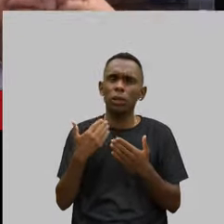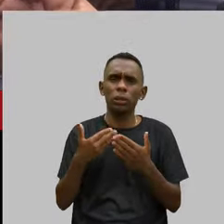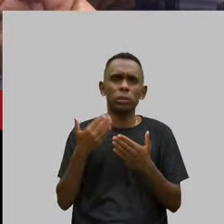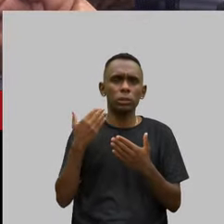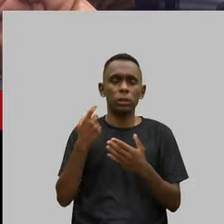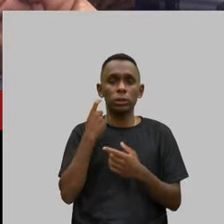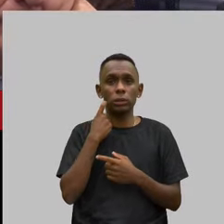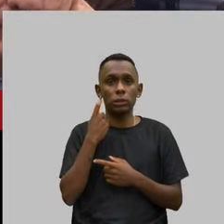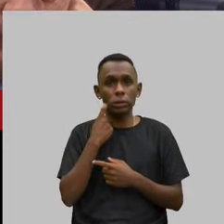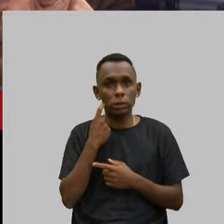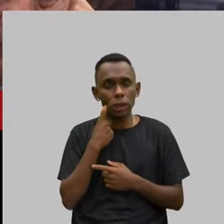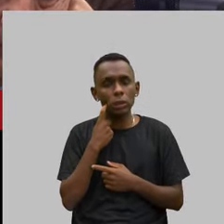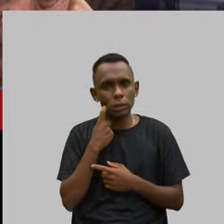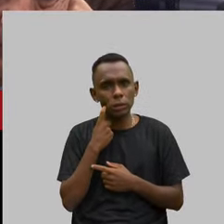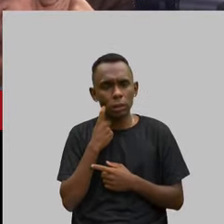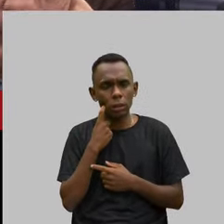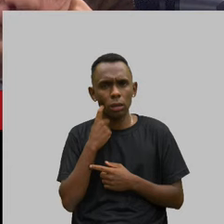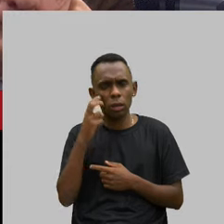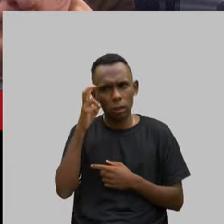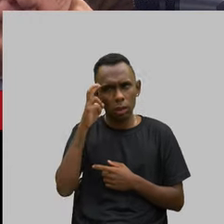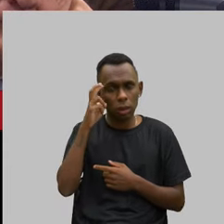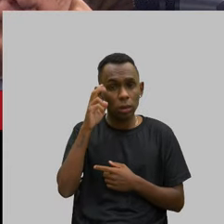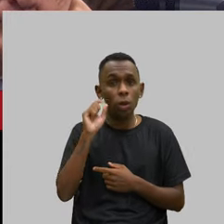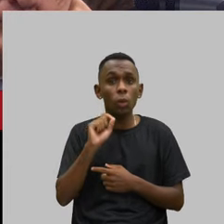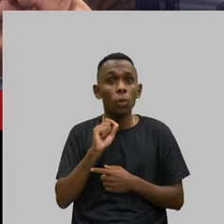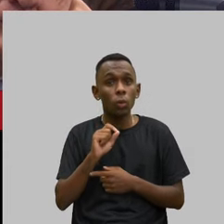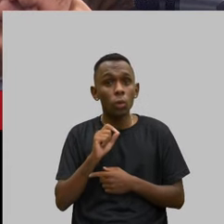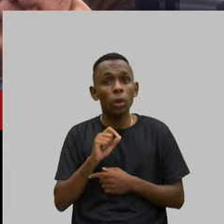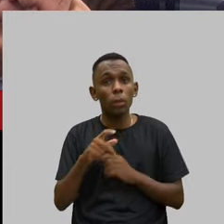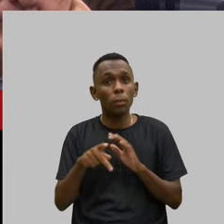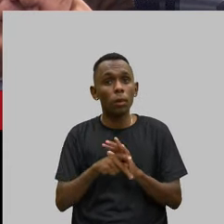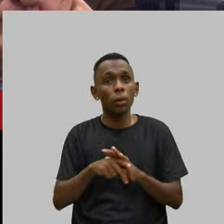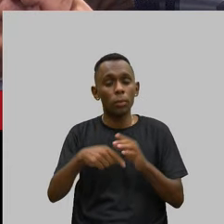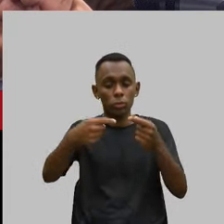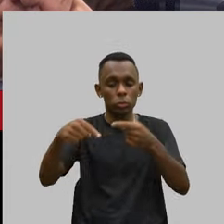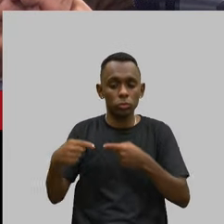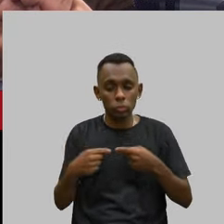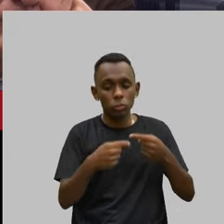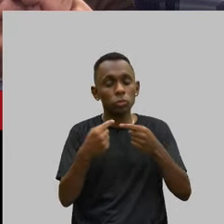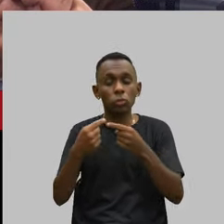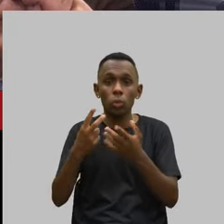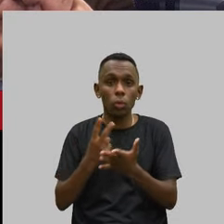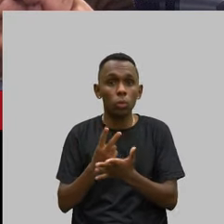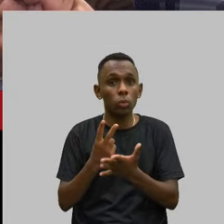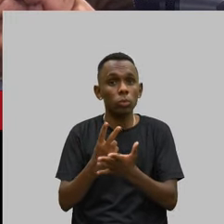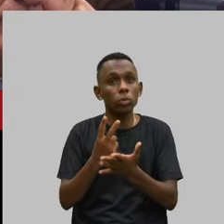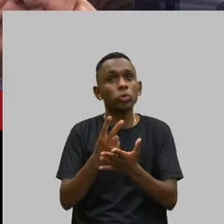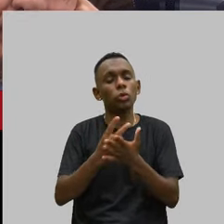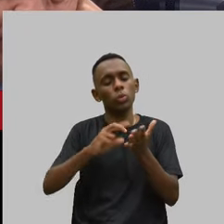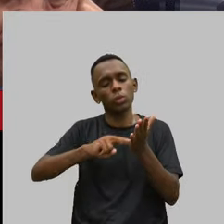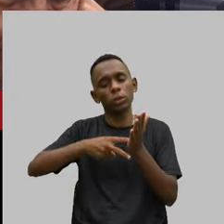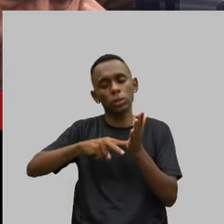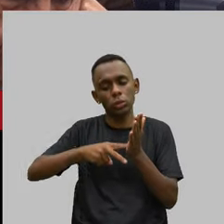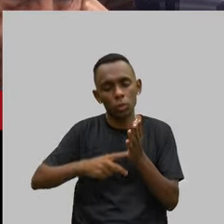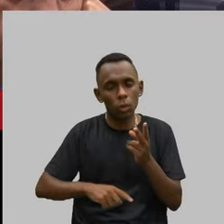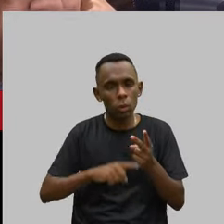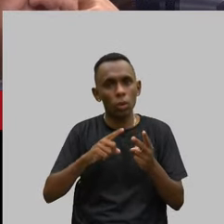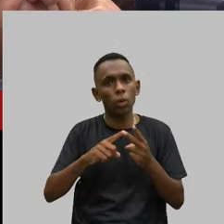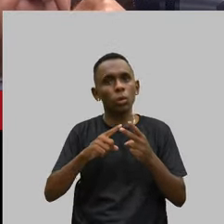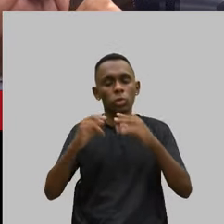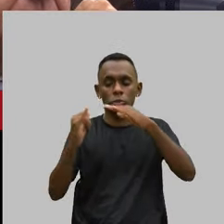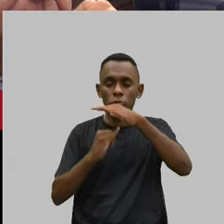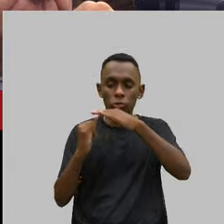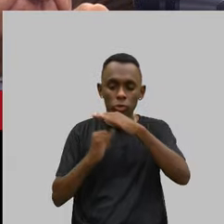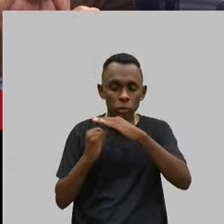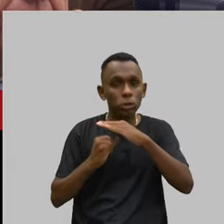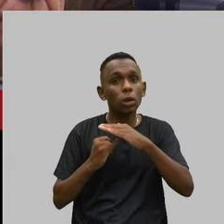quinta né secretária a reinstalação da mesa de negociações permanent com os sindicatos com as entidades representativas